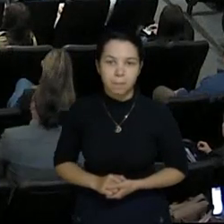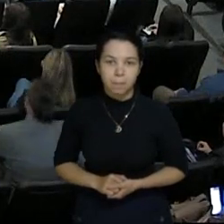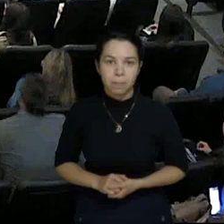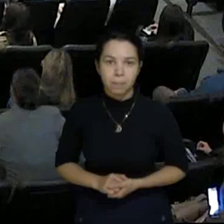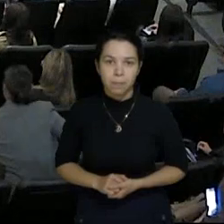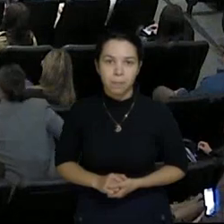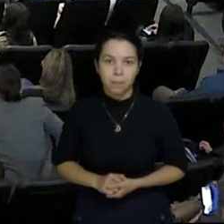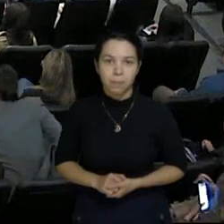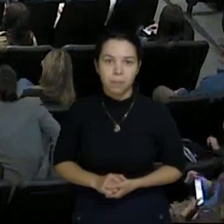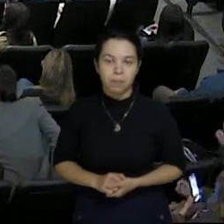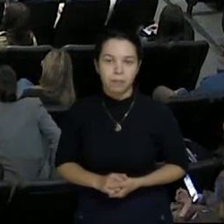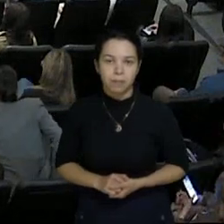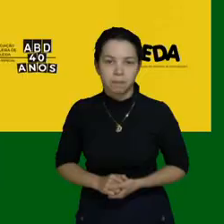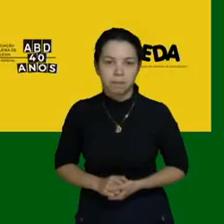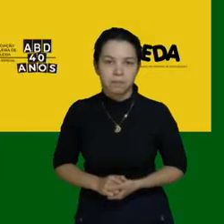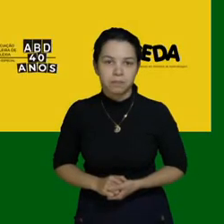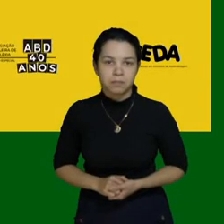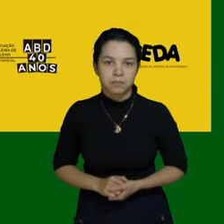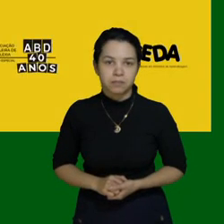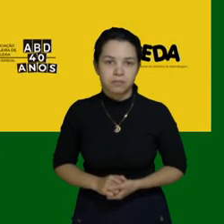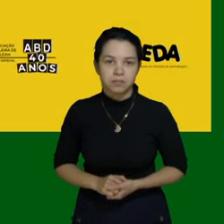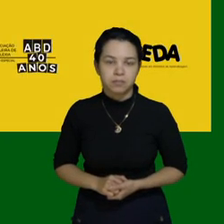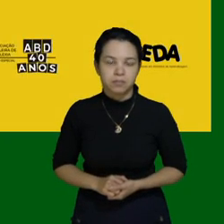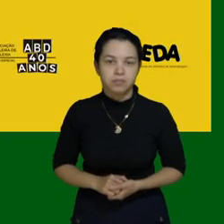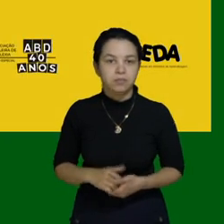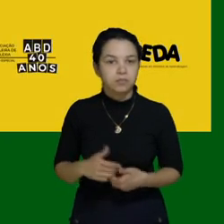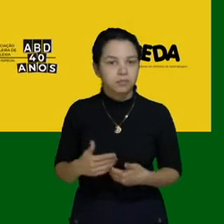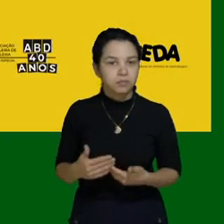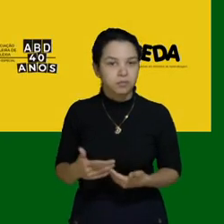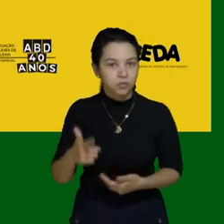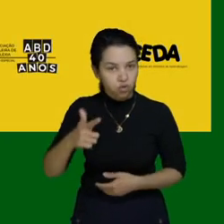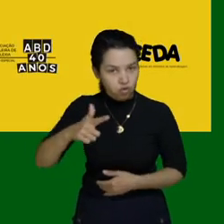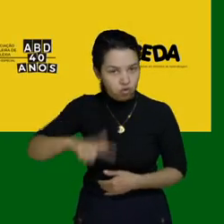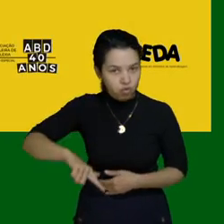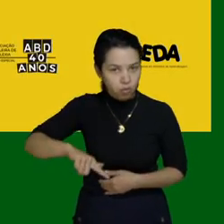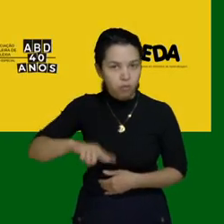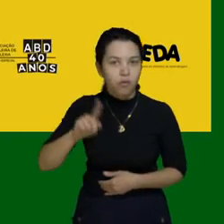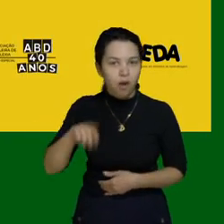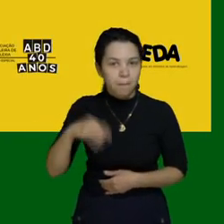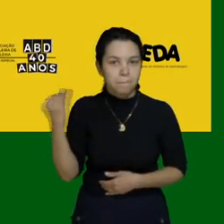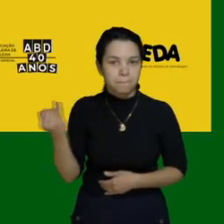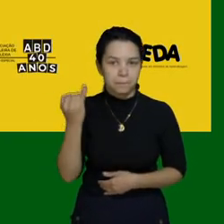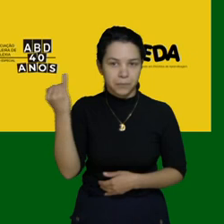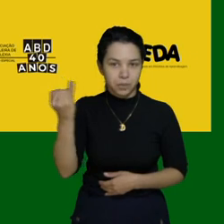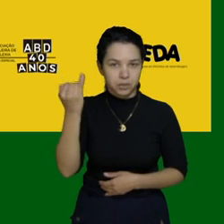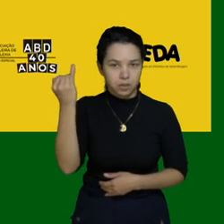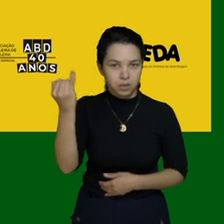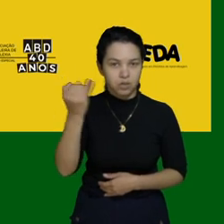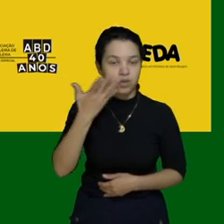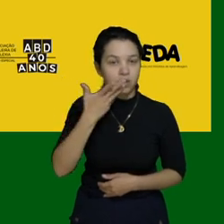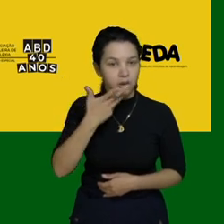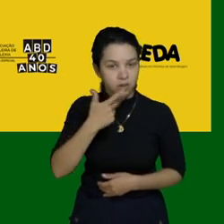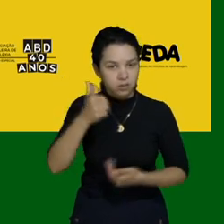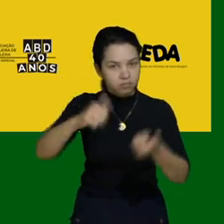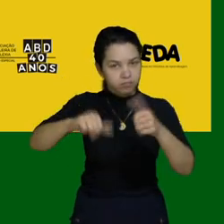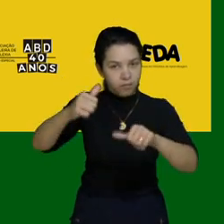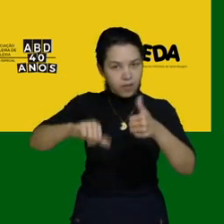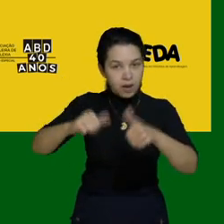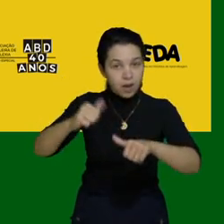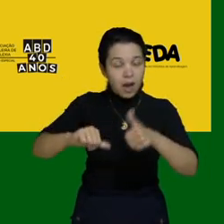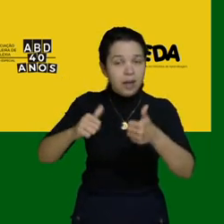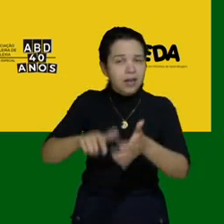importante né e de novo que é muito importante que essa criança seja avaliada cedo